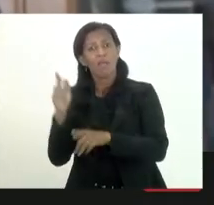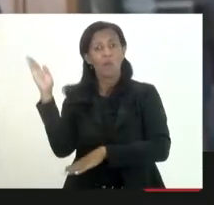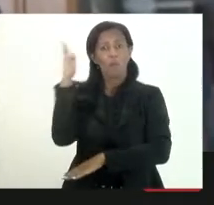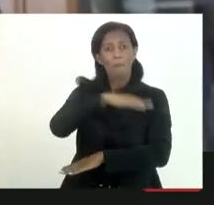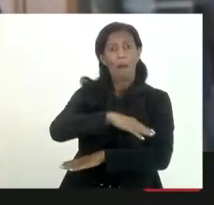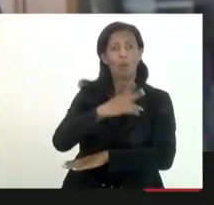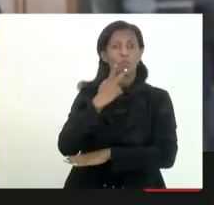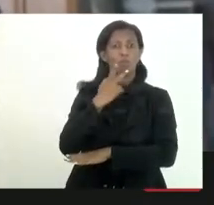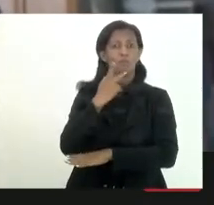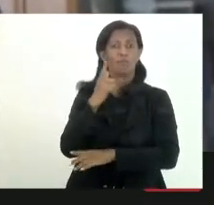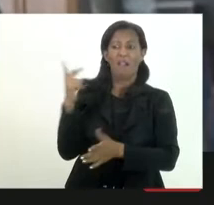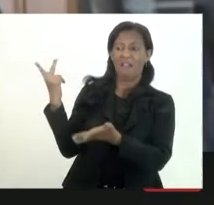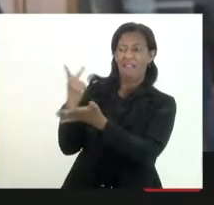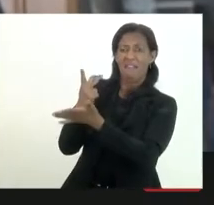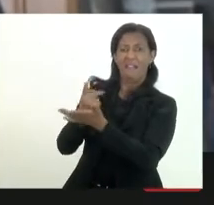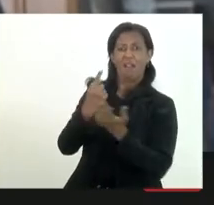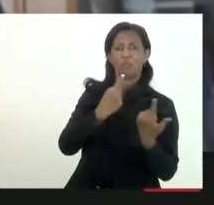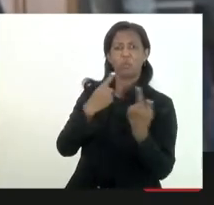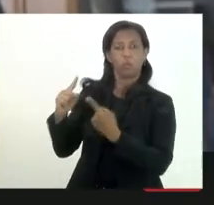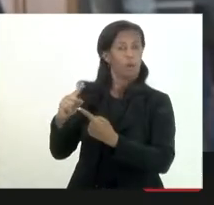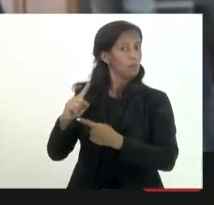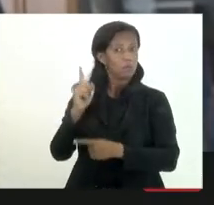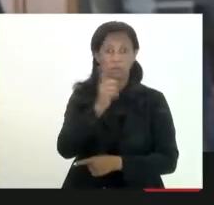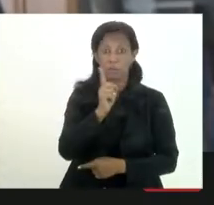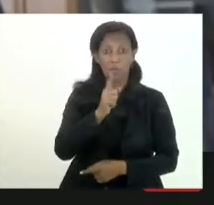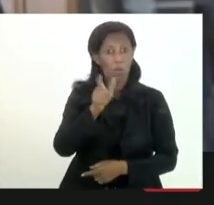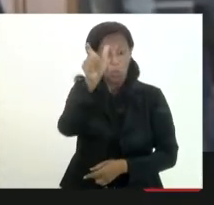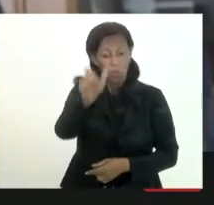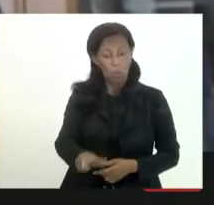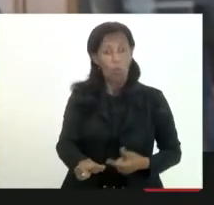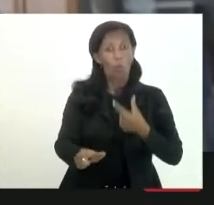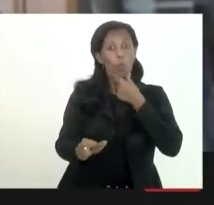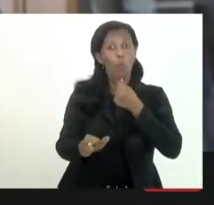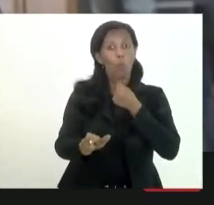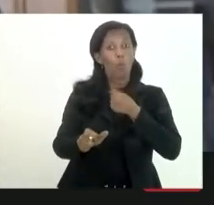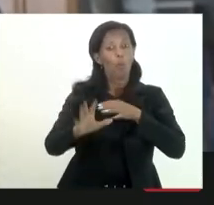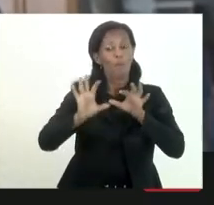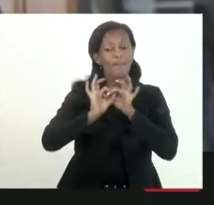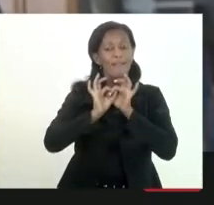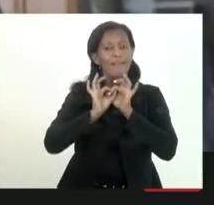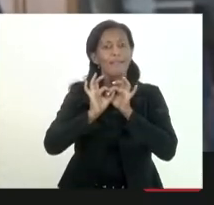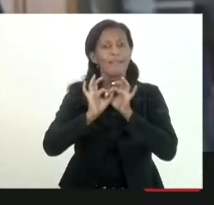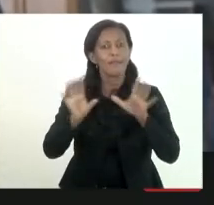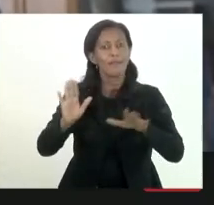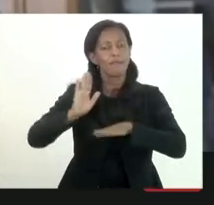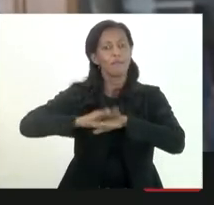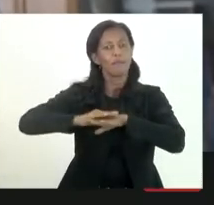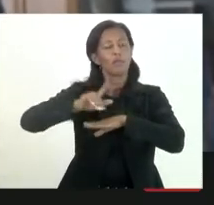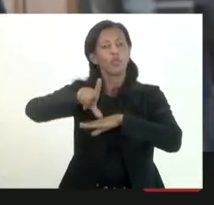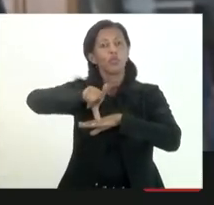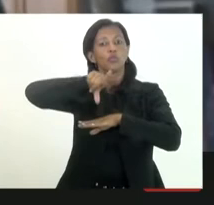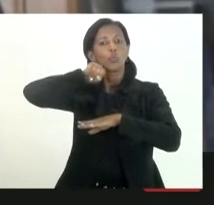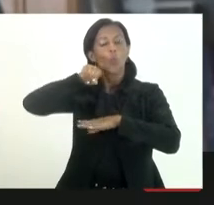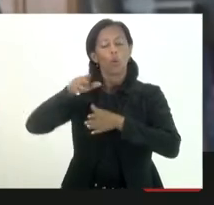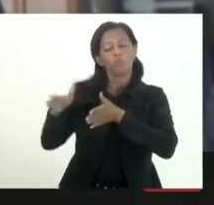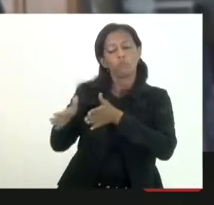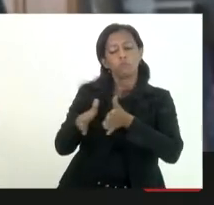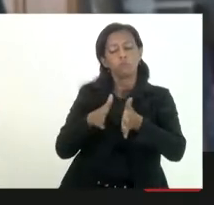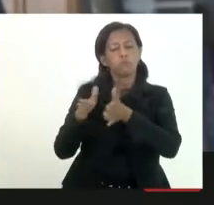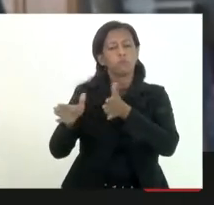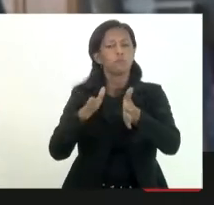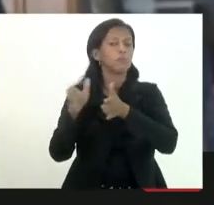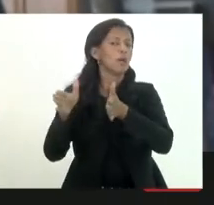Não existe interferência. O homem escolhe o seu caminho. O homem tem o livre arbítrio de escolher naquilo que ele